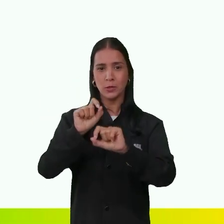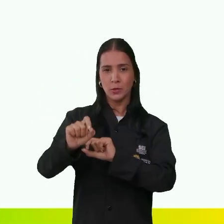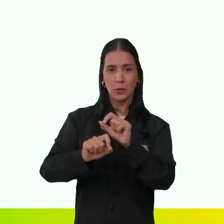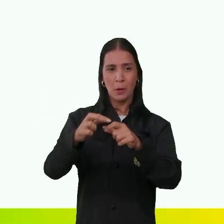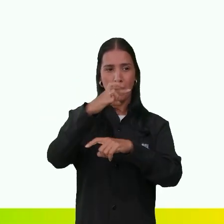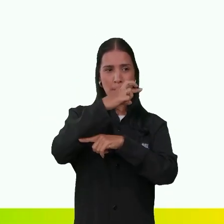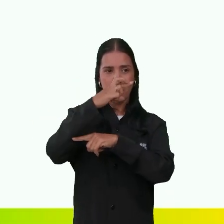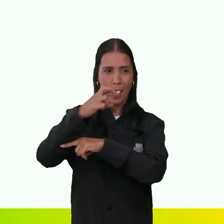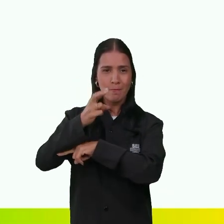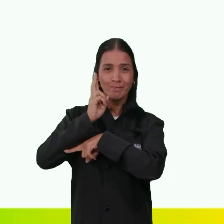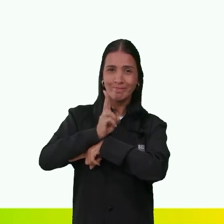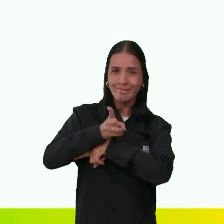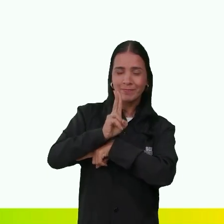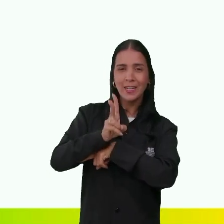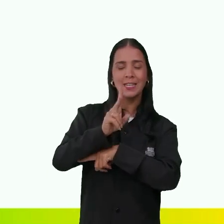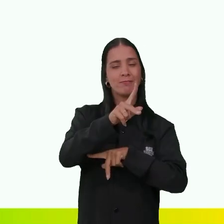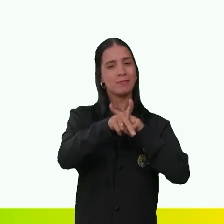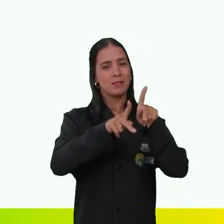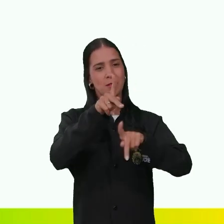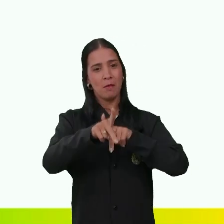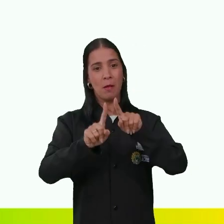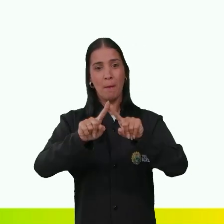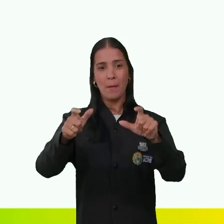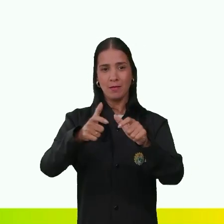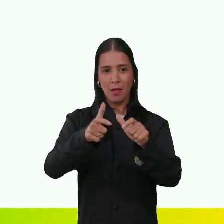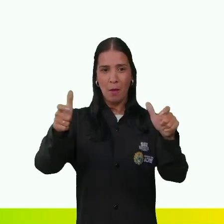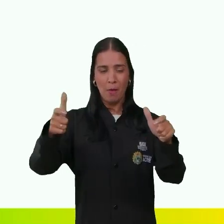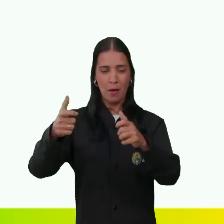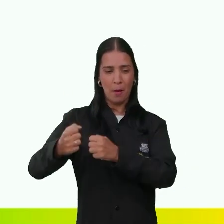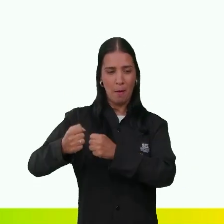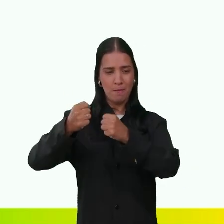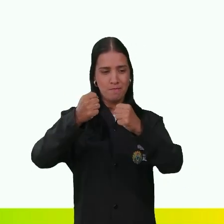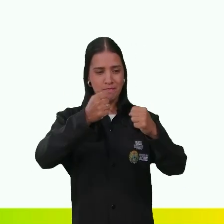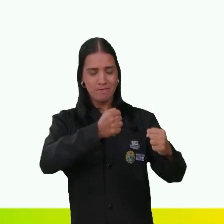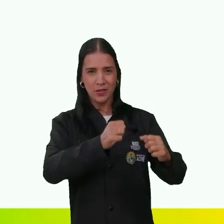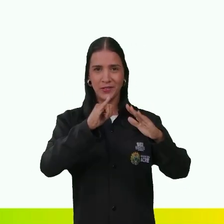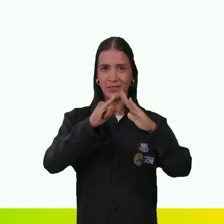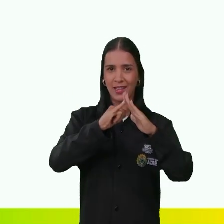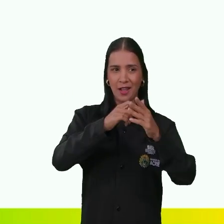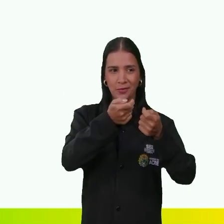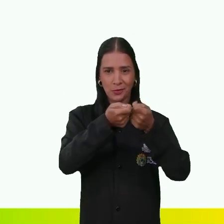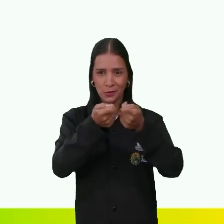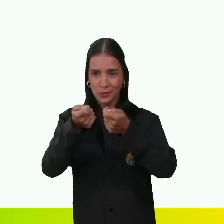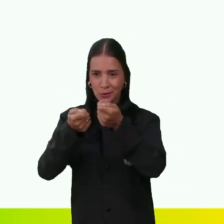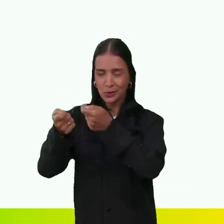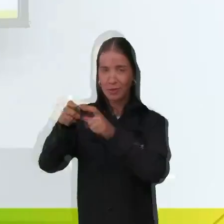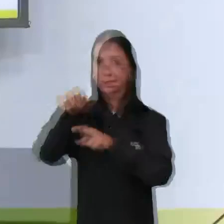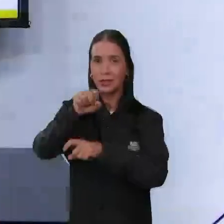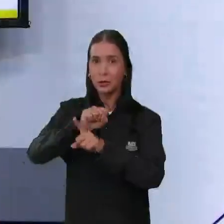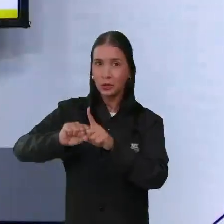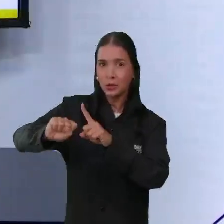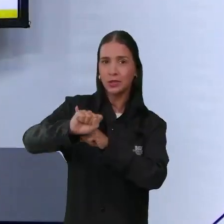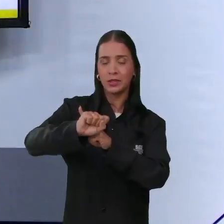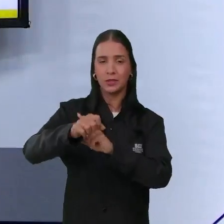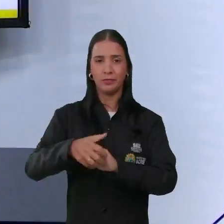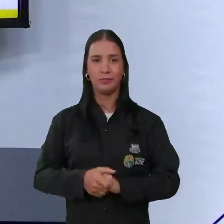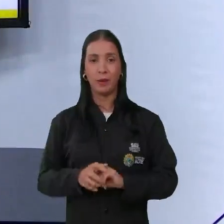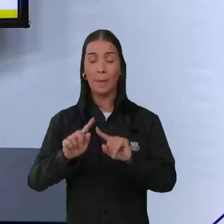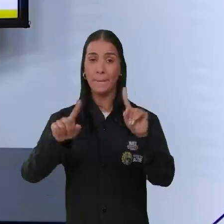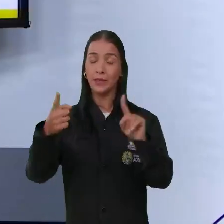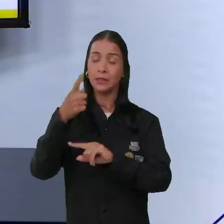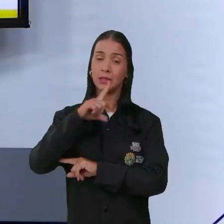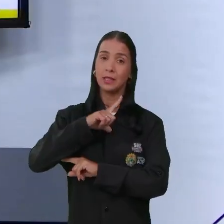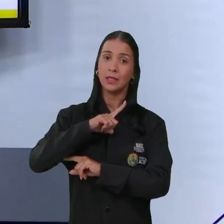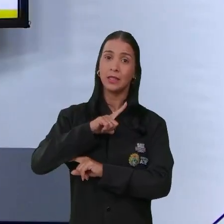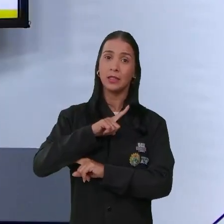da população, aumentando o poder de controle das instituições. E aí nós temos o seguinte: por um lado,